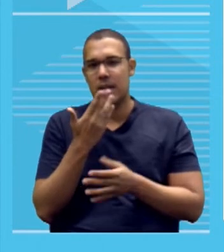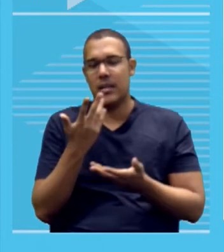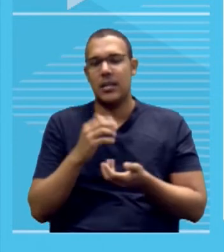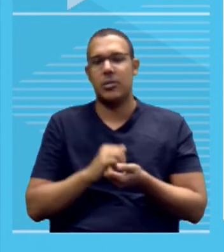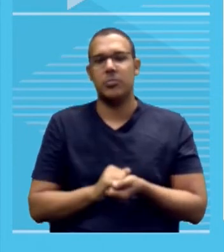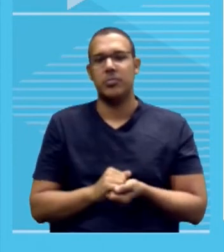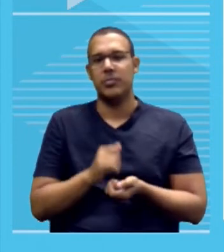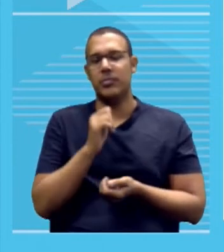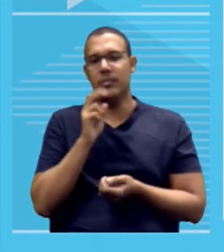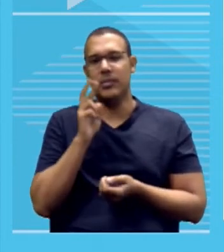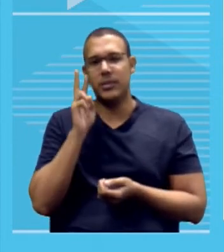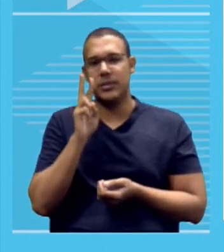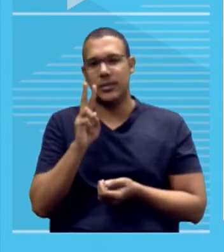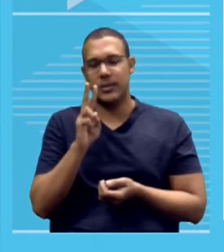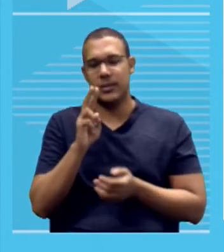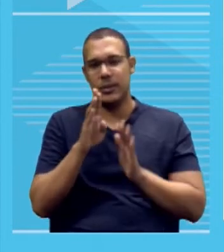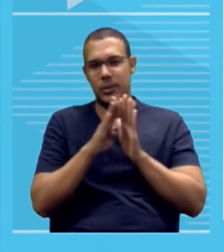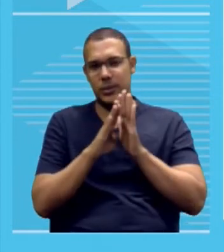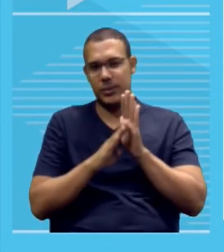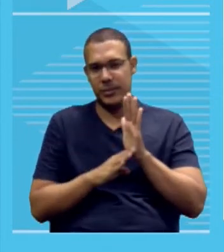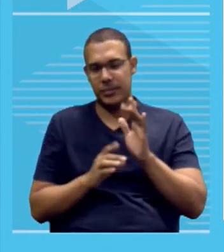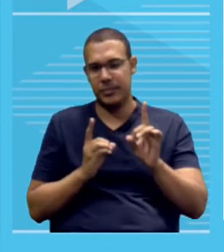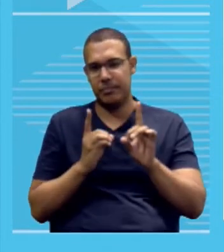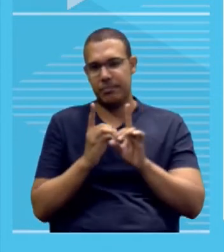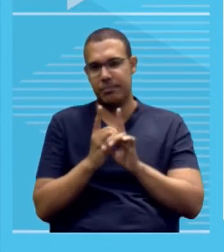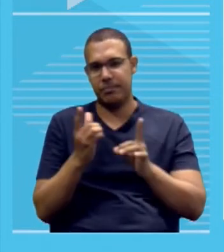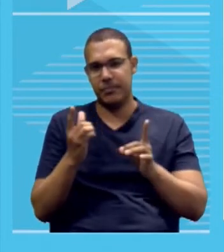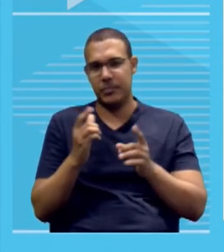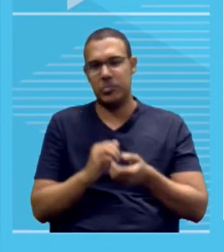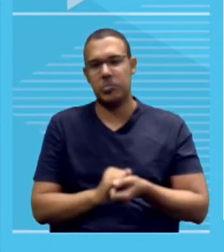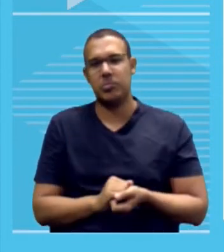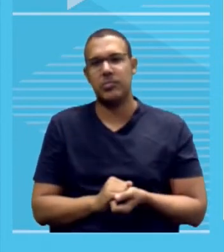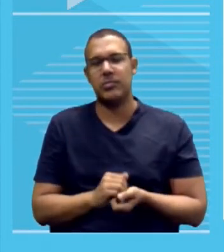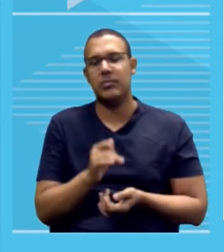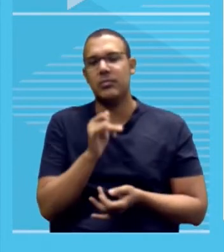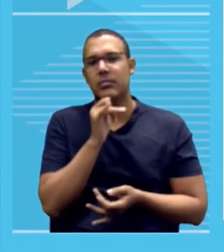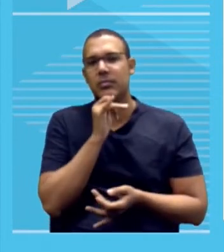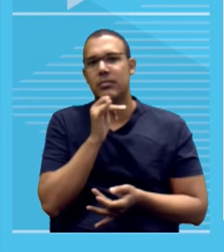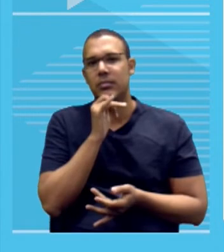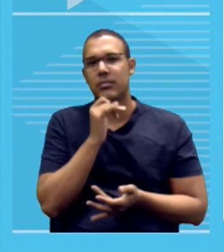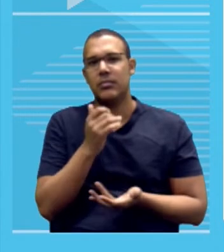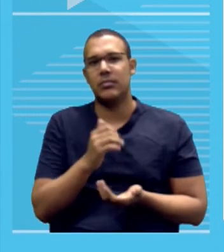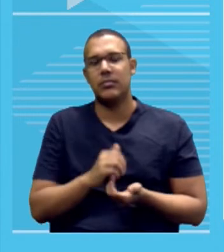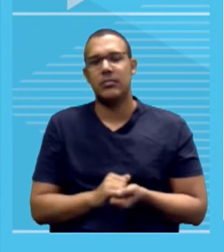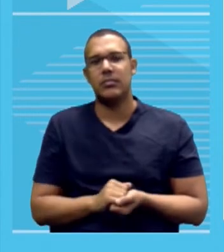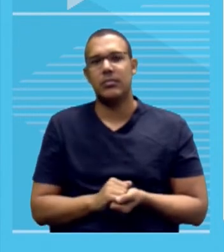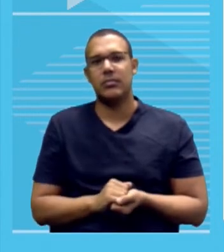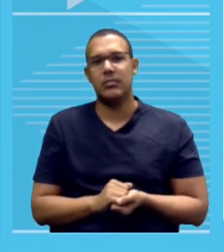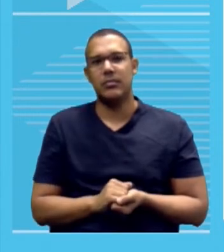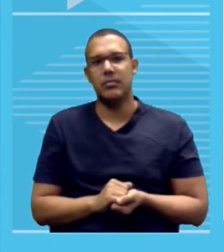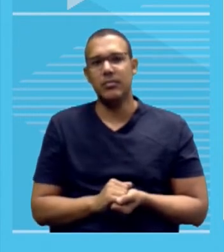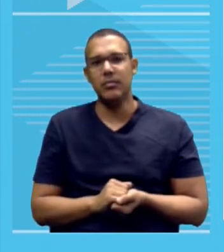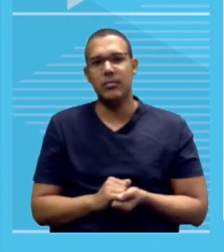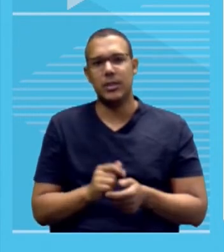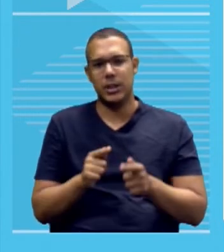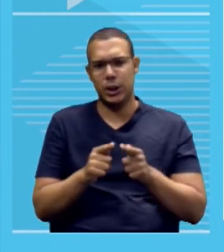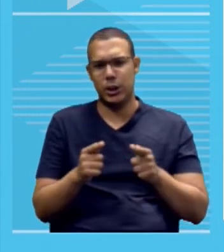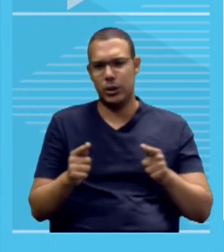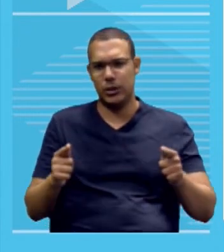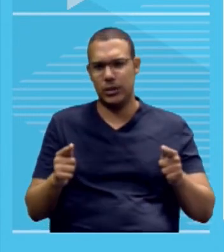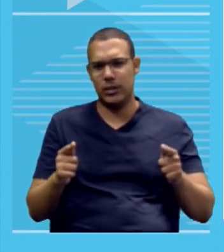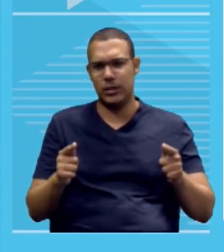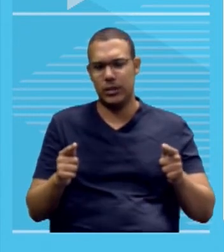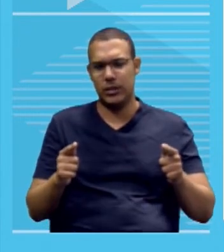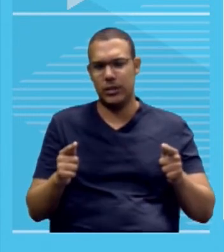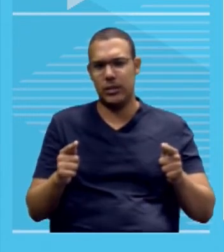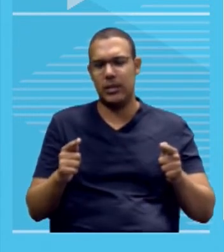de um cardápio lá no cardápio você encontrar o exemplo um churrasco a moto